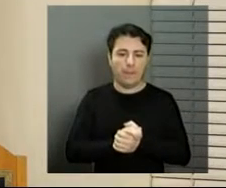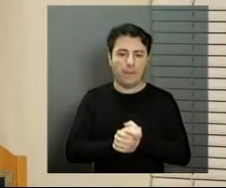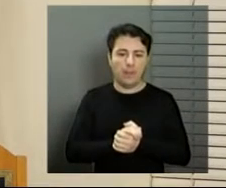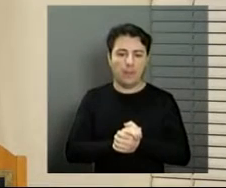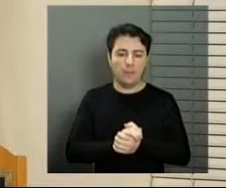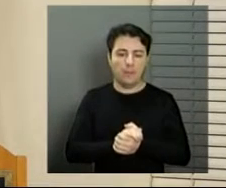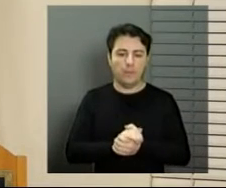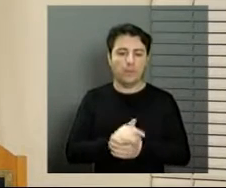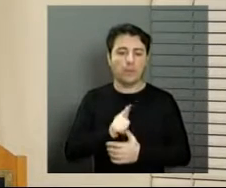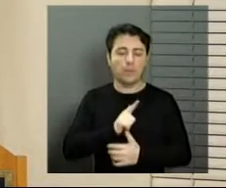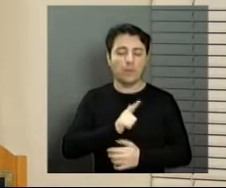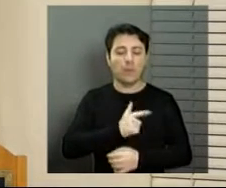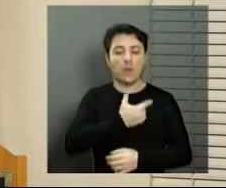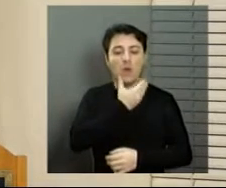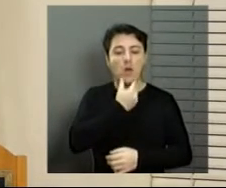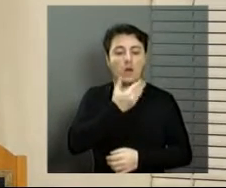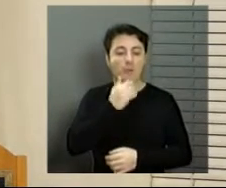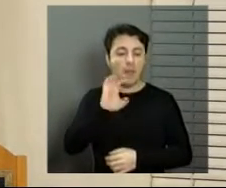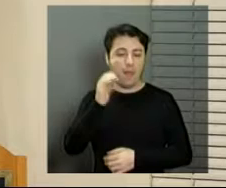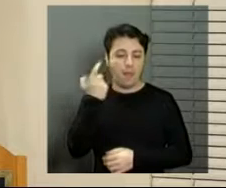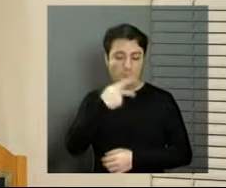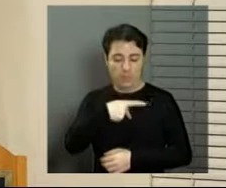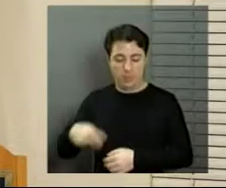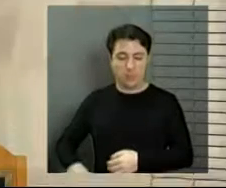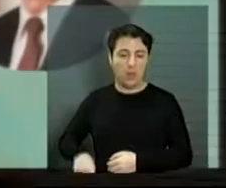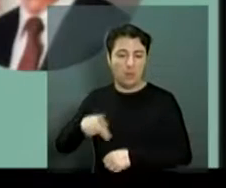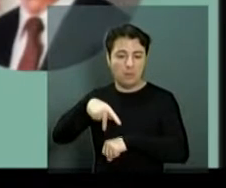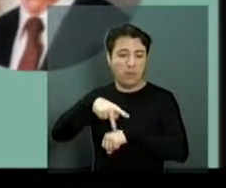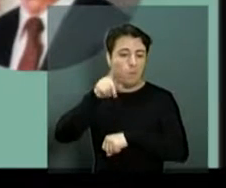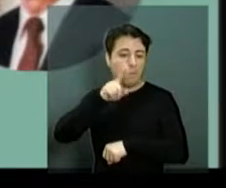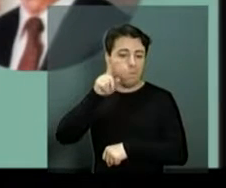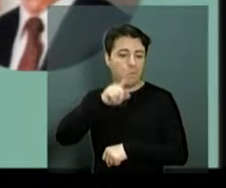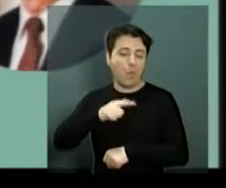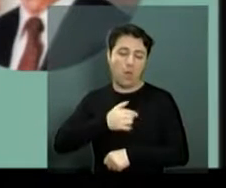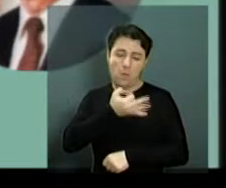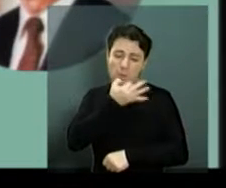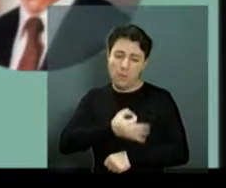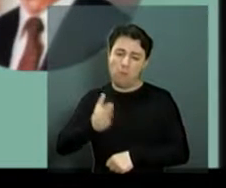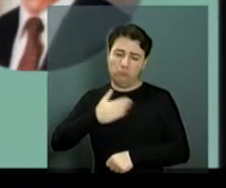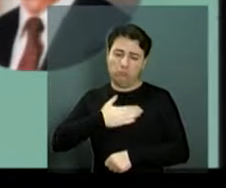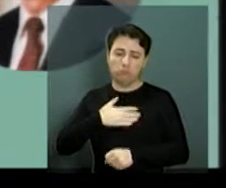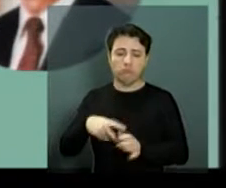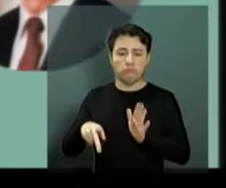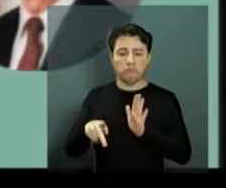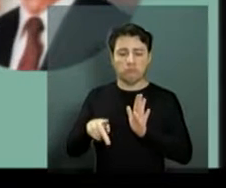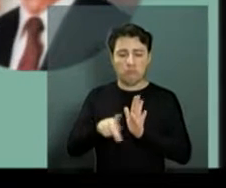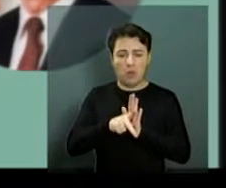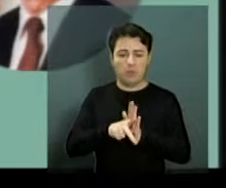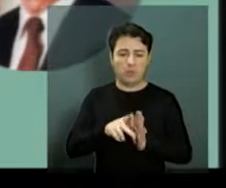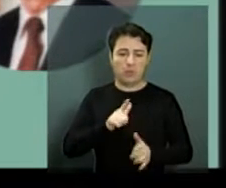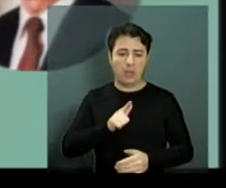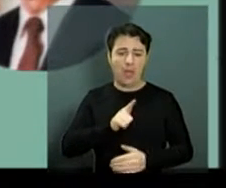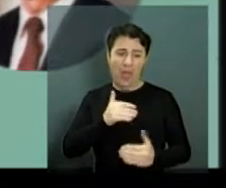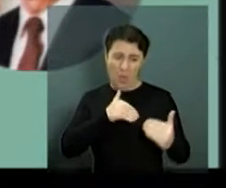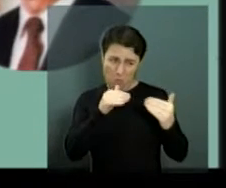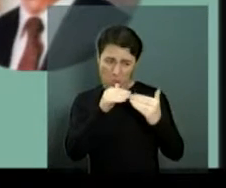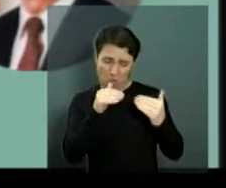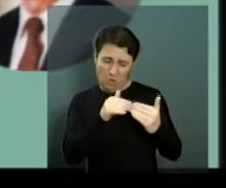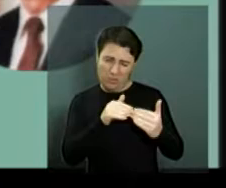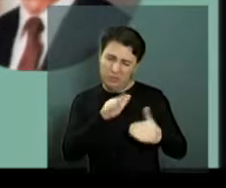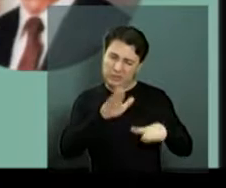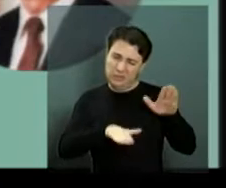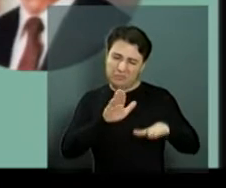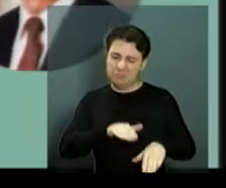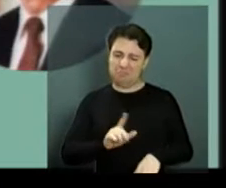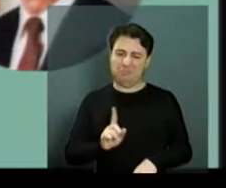de George Bush. Tenho opiniões próprias, opiniões fortes, mas nem sempre concordo com elas. Muito